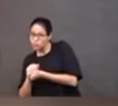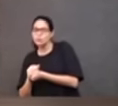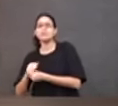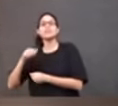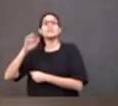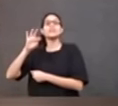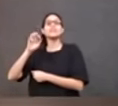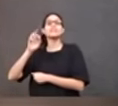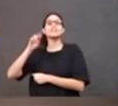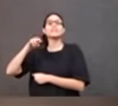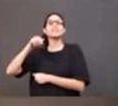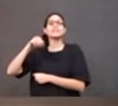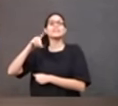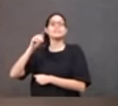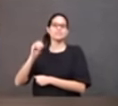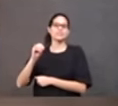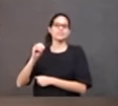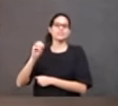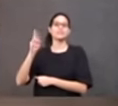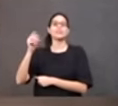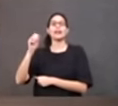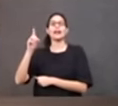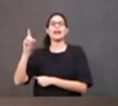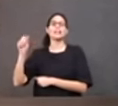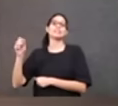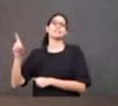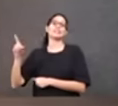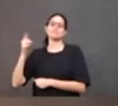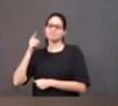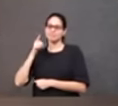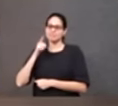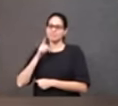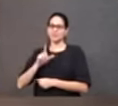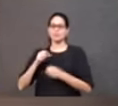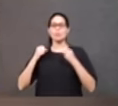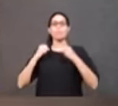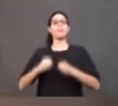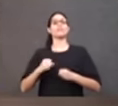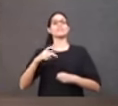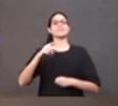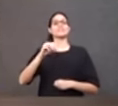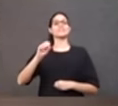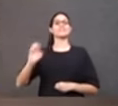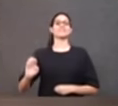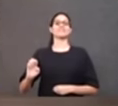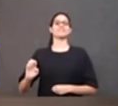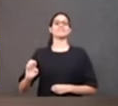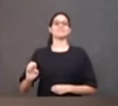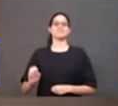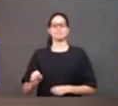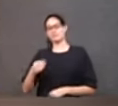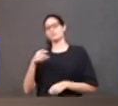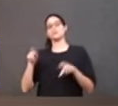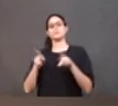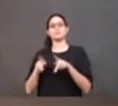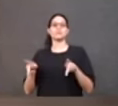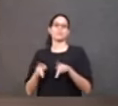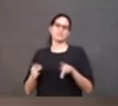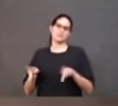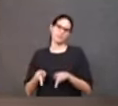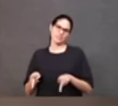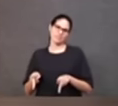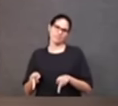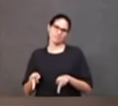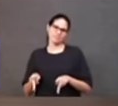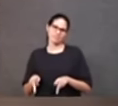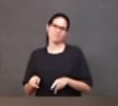demos posse aos primeiros 32 professores, que, por estarem durante 2 anos em estágio probatório, foi nos